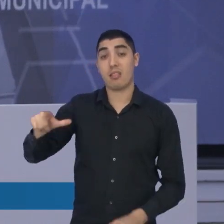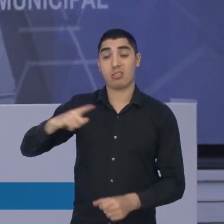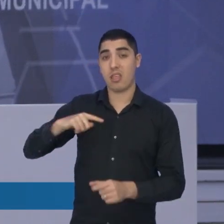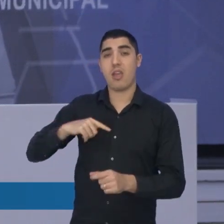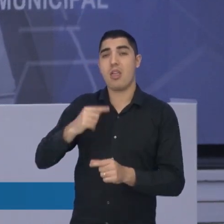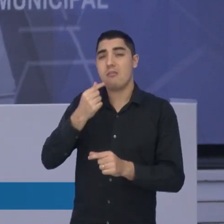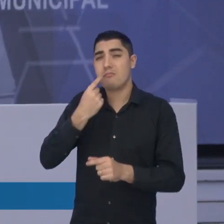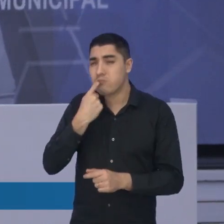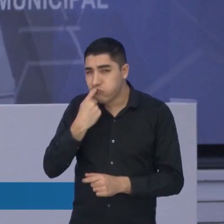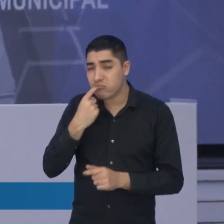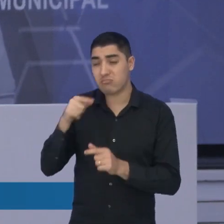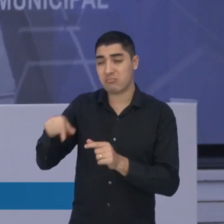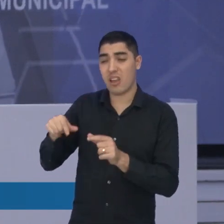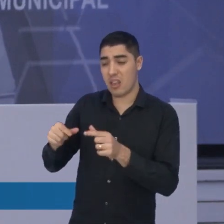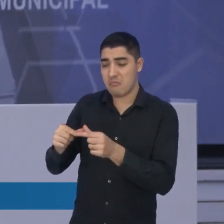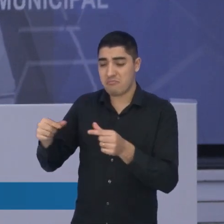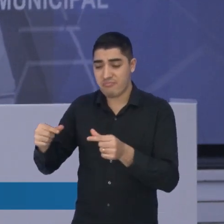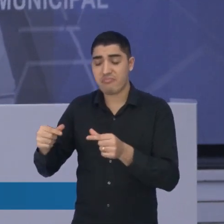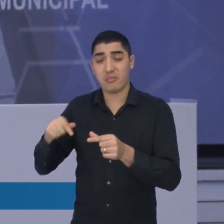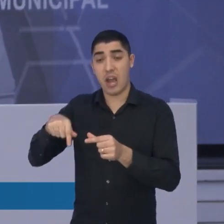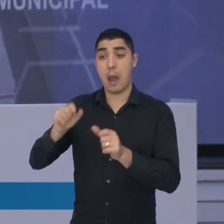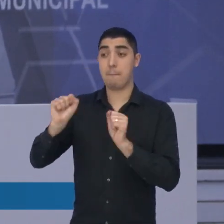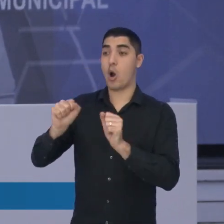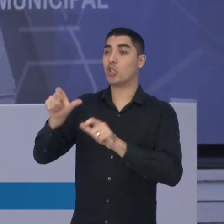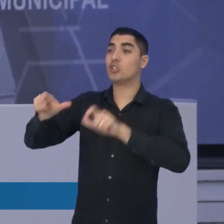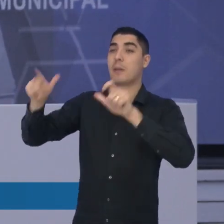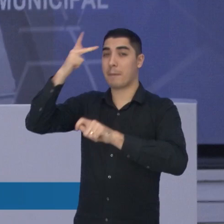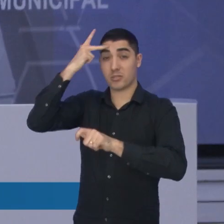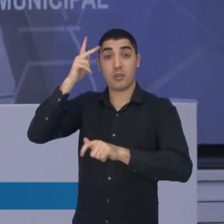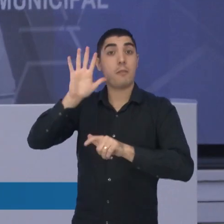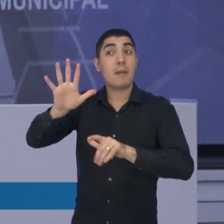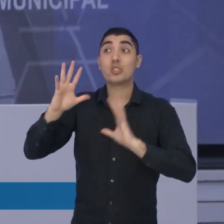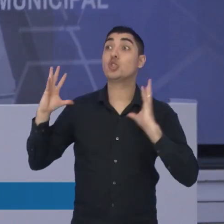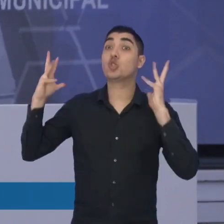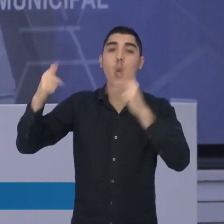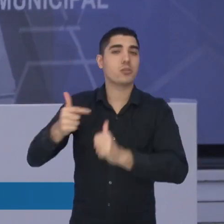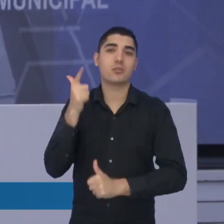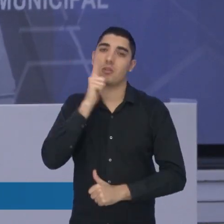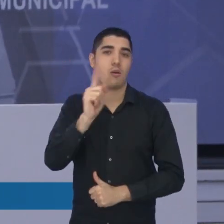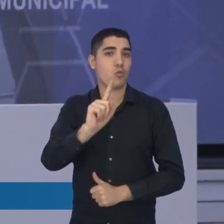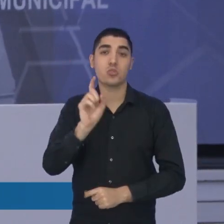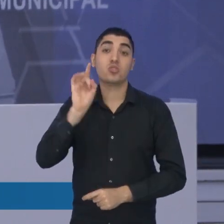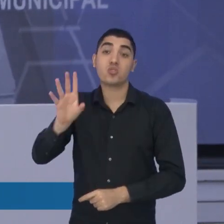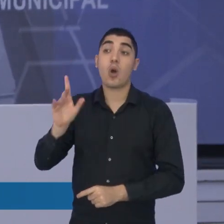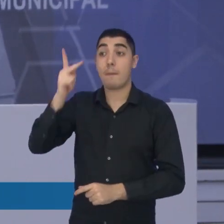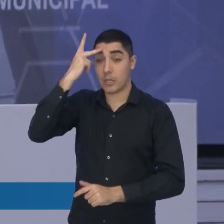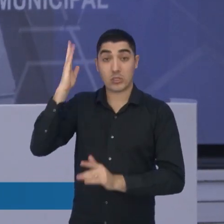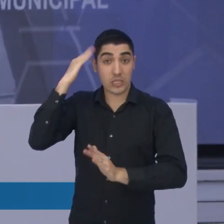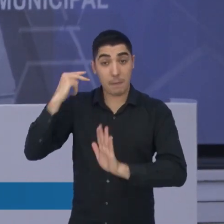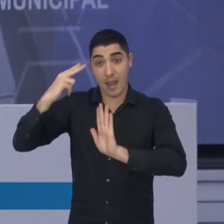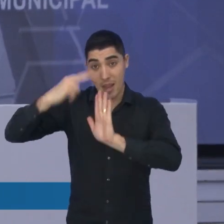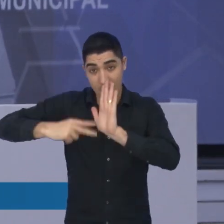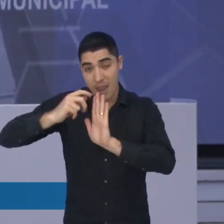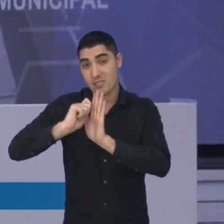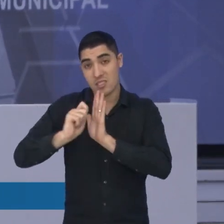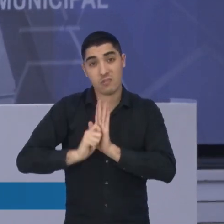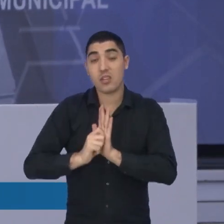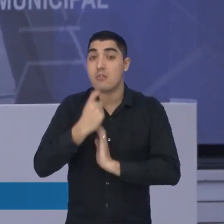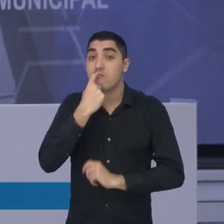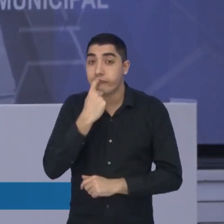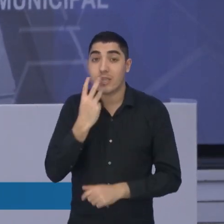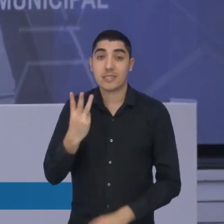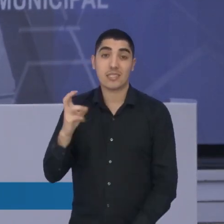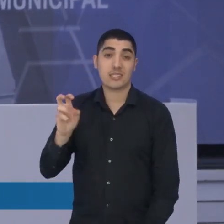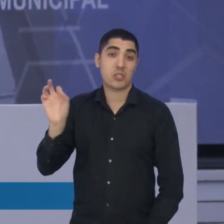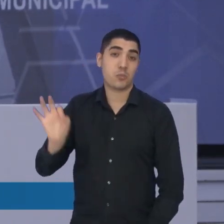nem era tão universal assim, já que os analfabetos não podiam votar. E eram cerca de 35% da